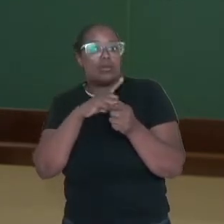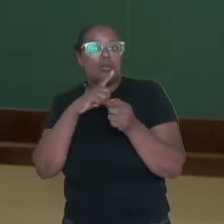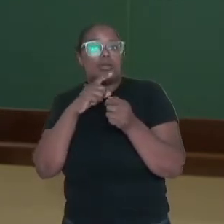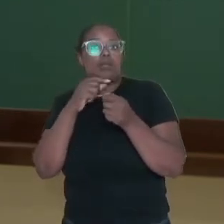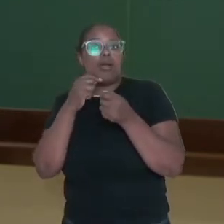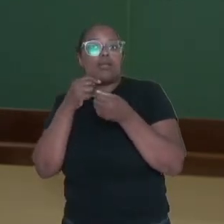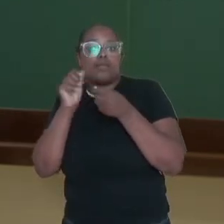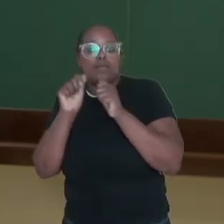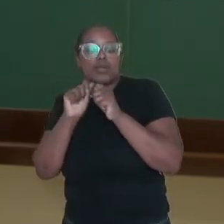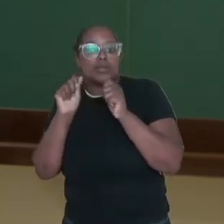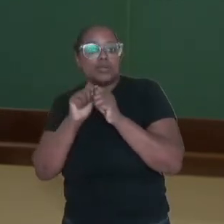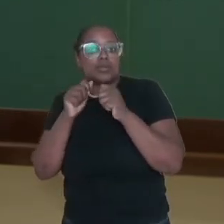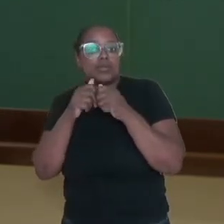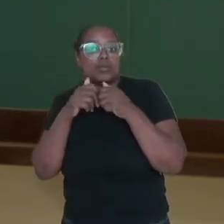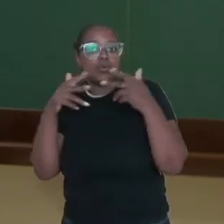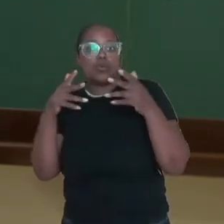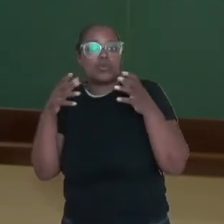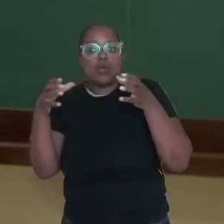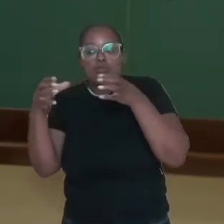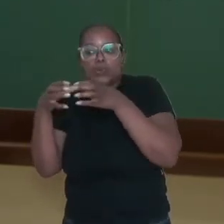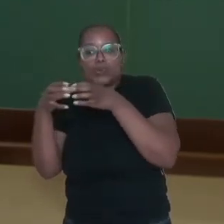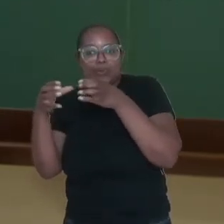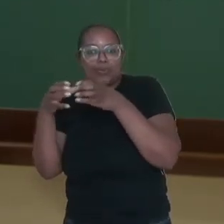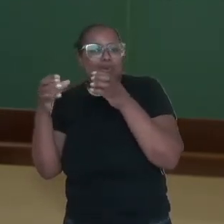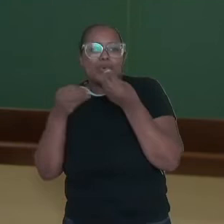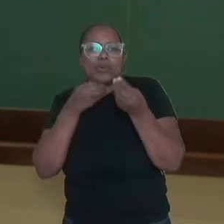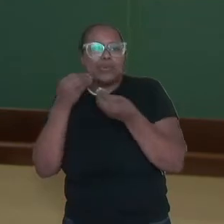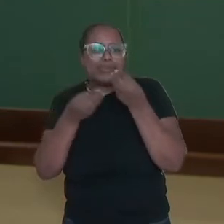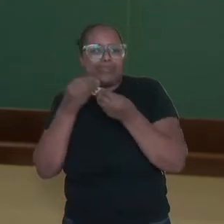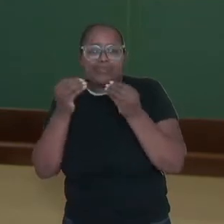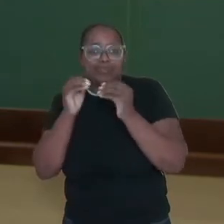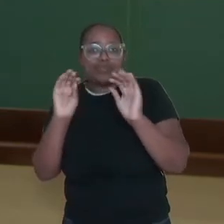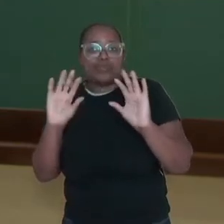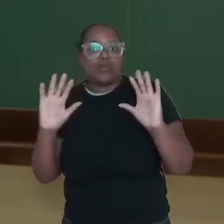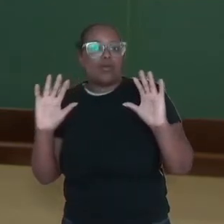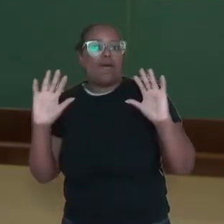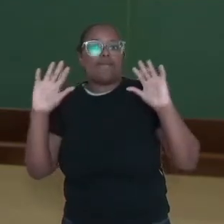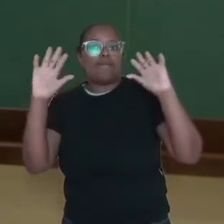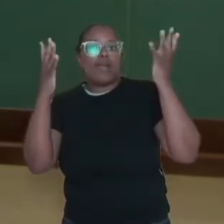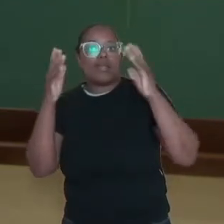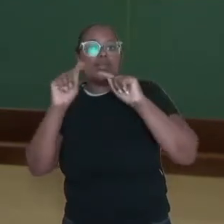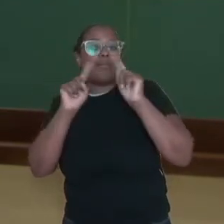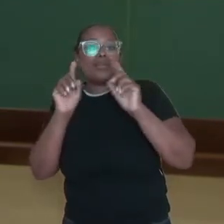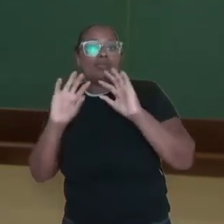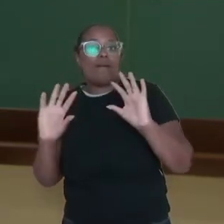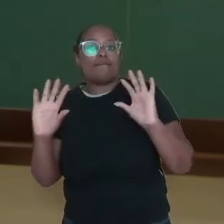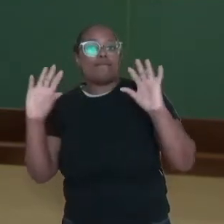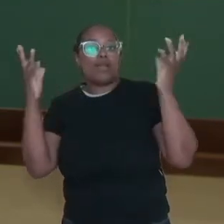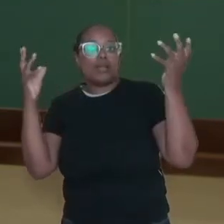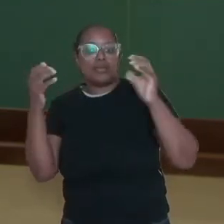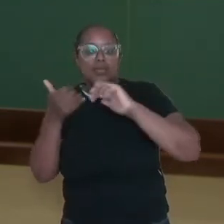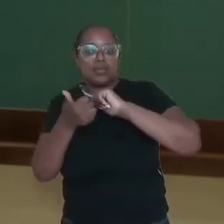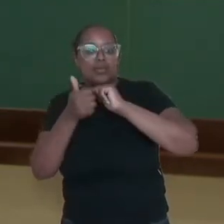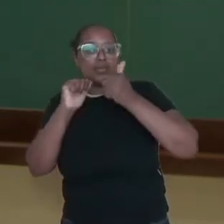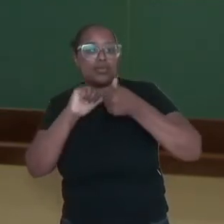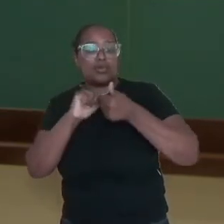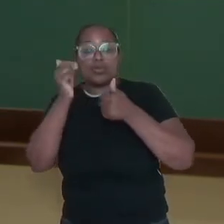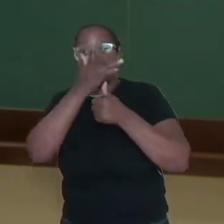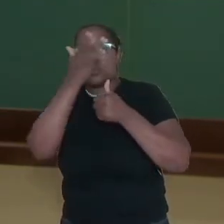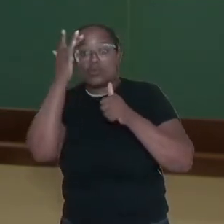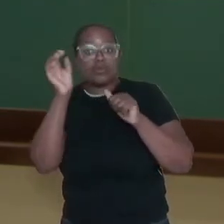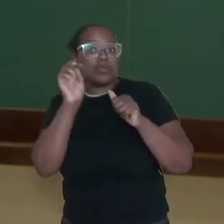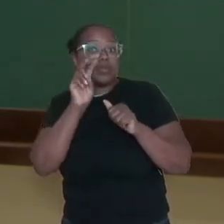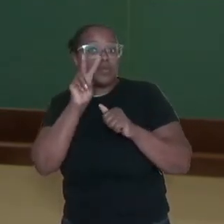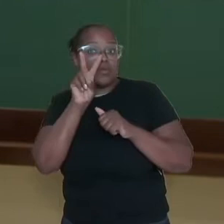produzir um evento como se fosse um evento esportivo. Então as pessoas assistem